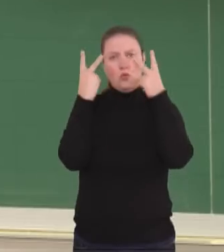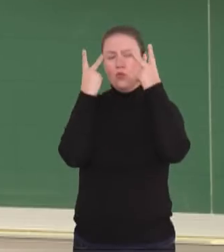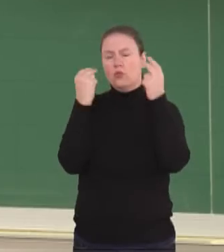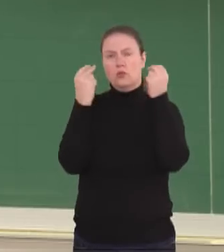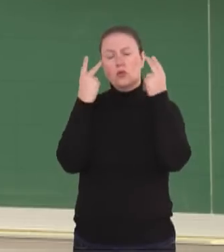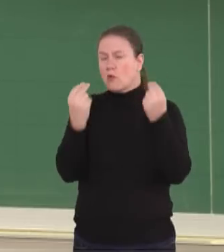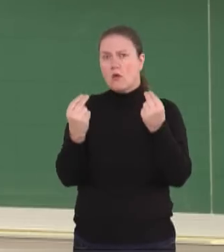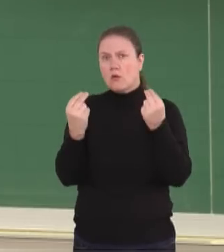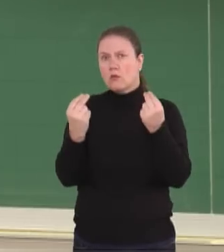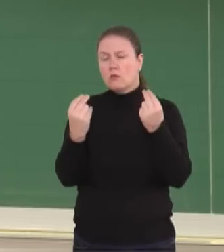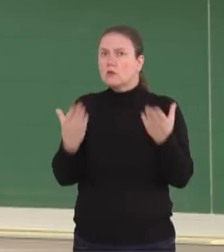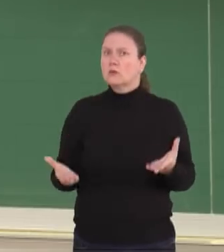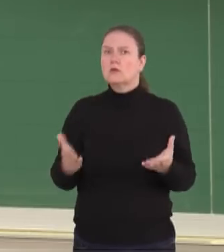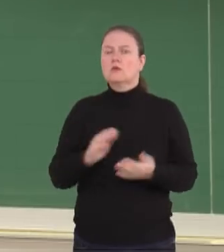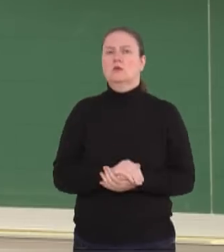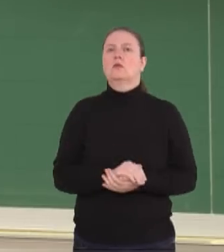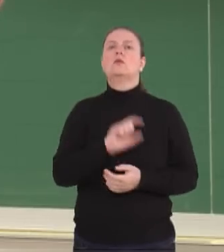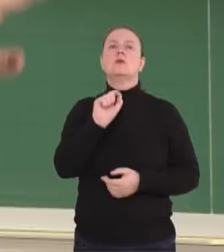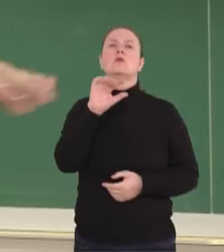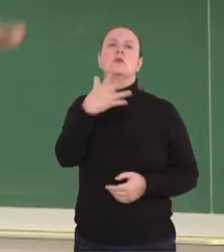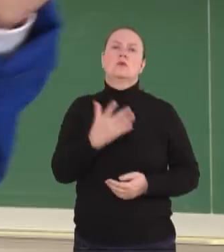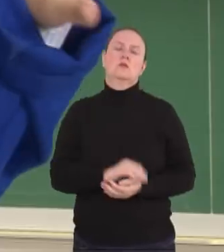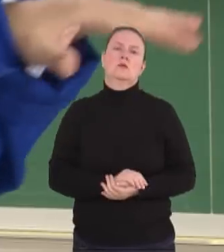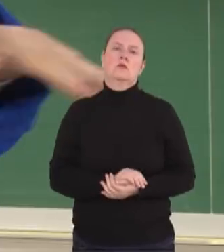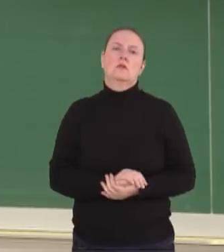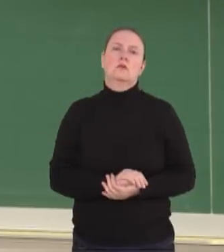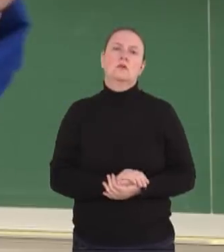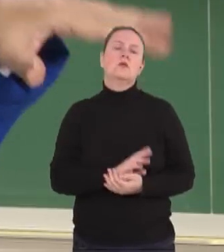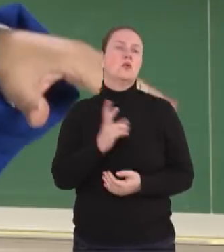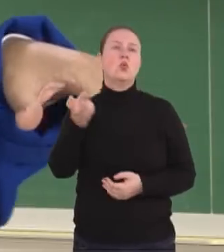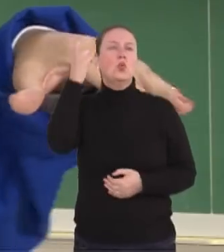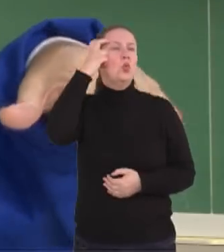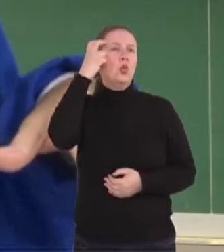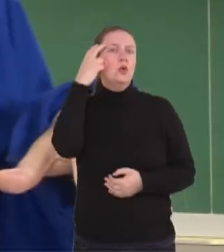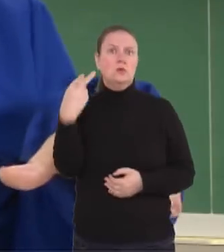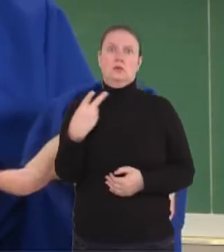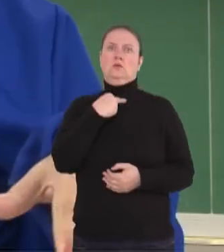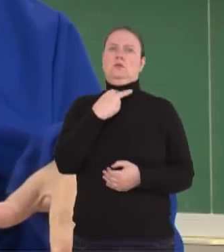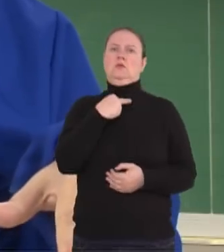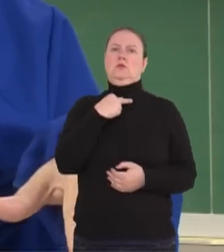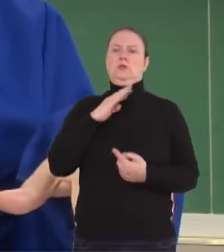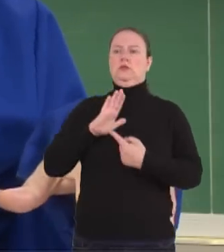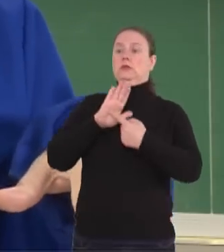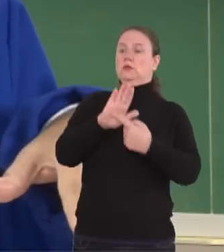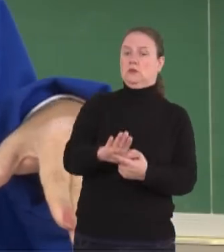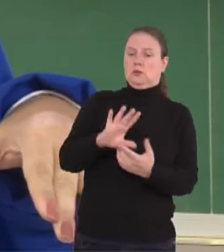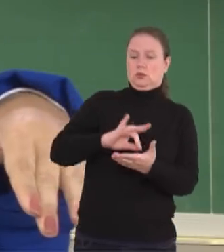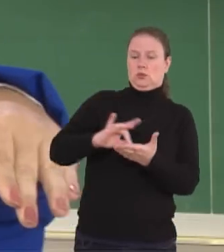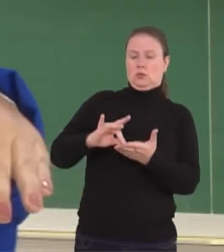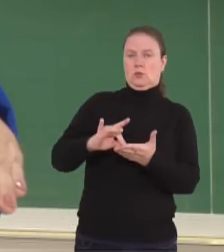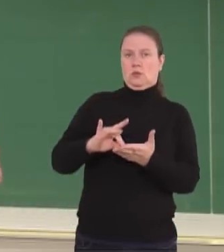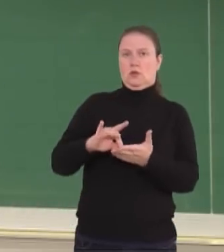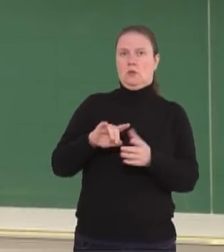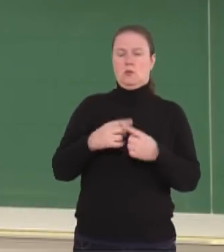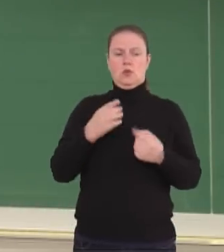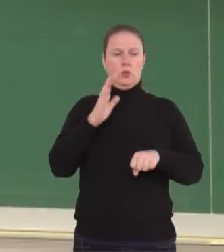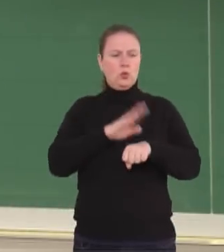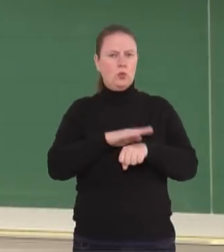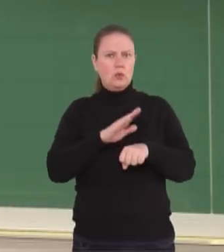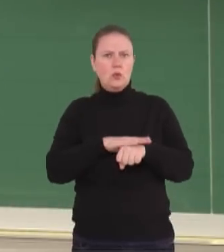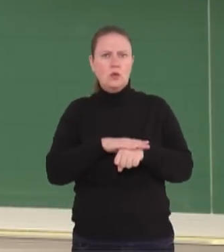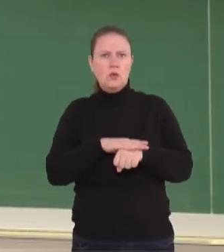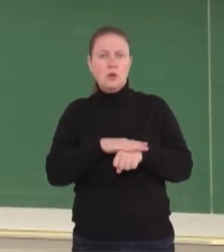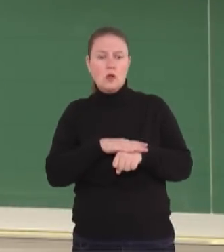poema, o que acontece com o Ijuca-Pirama? Dentro da cultura deles, eles não podiam chorar diante do inimigo, mas aí no momento em que ele